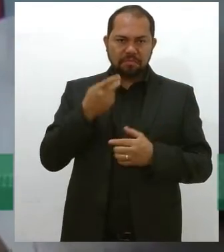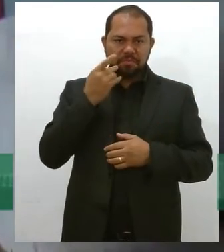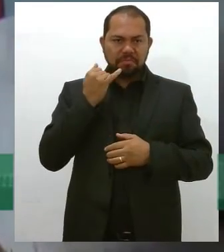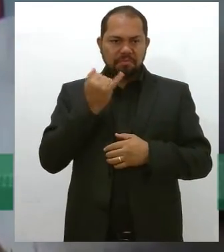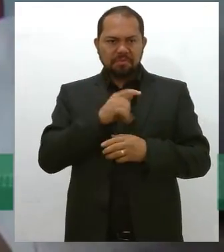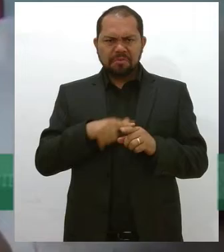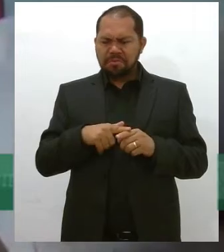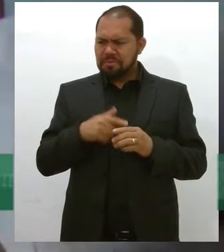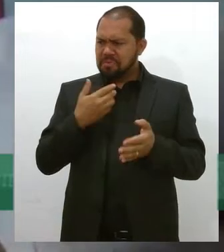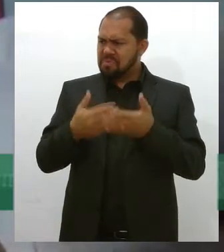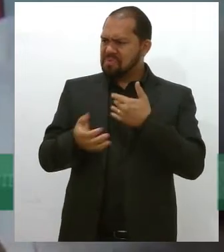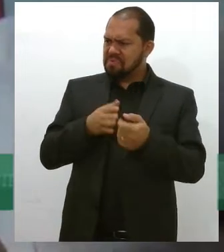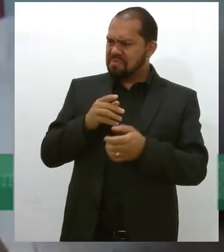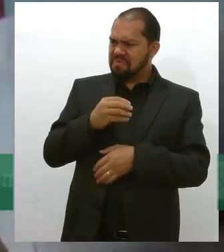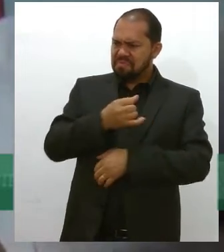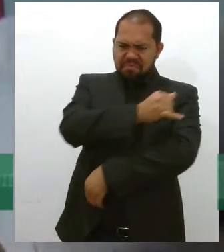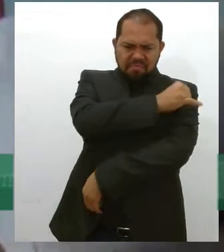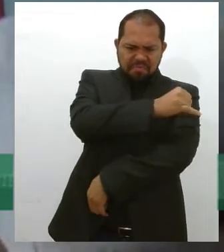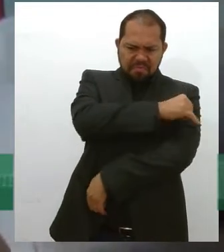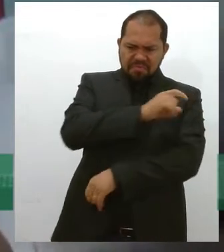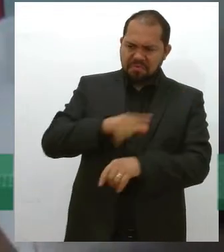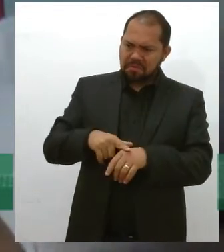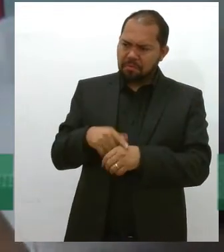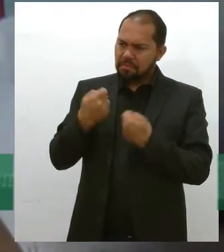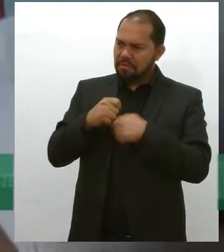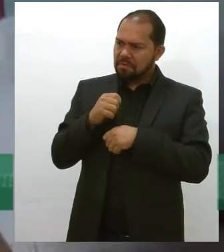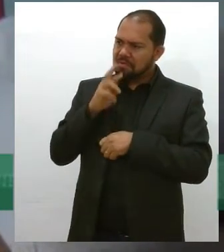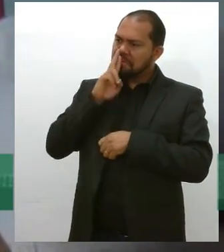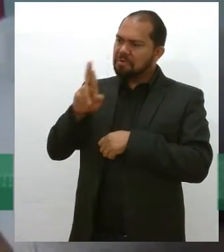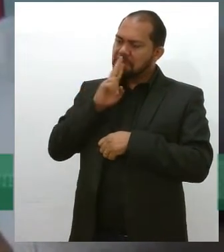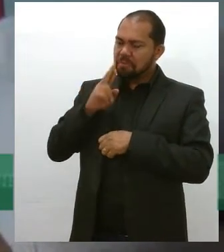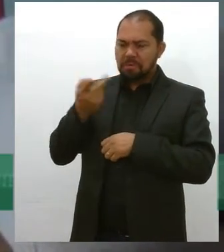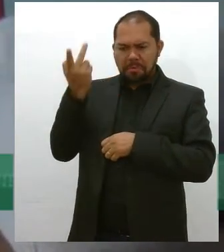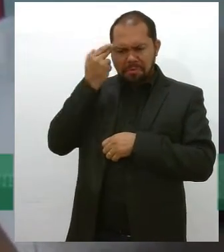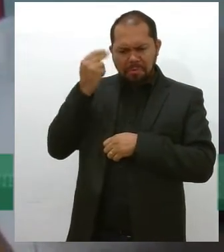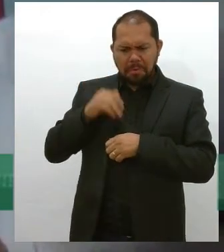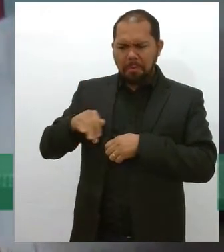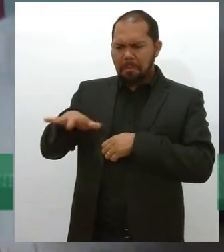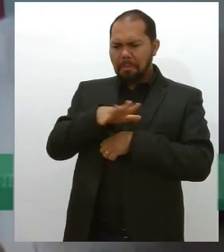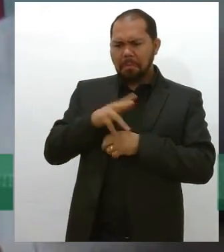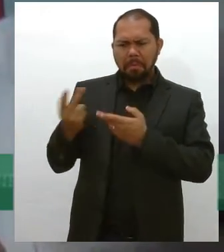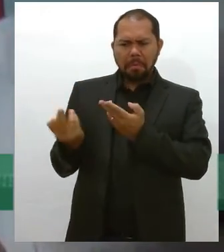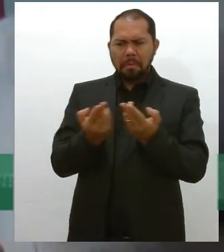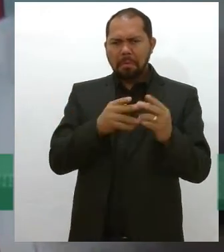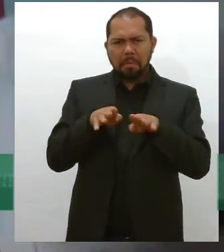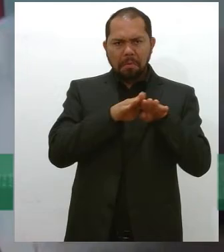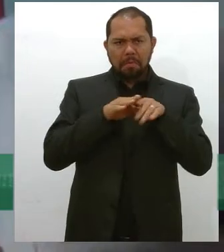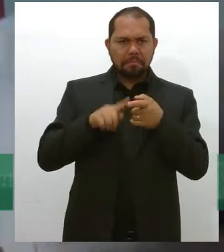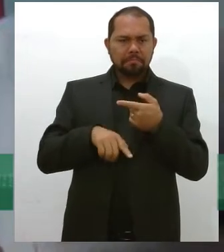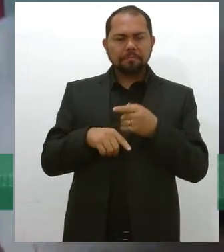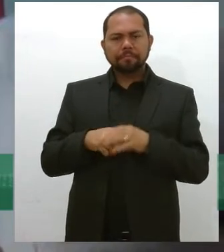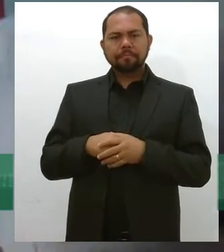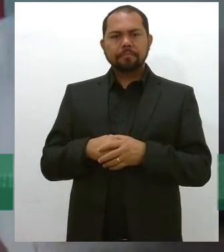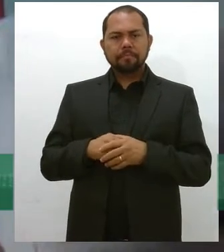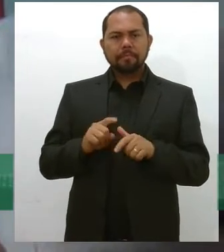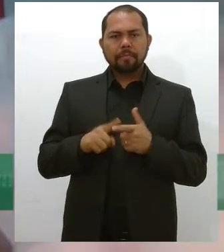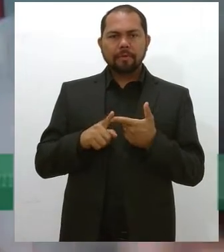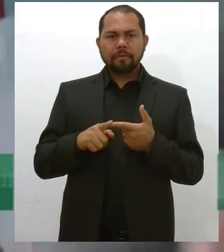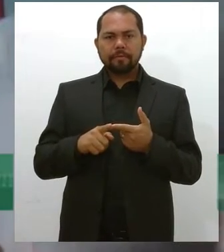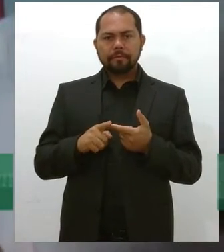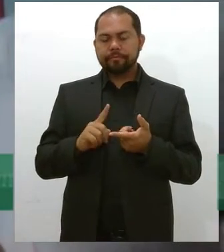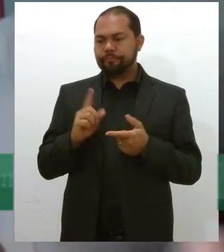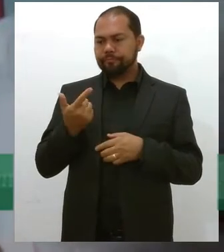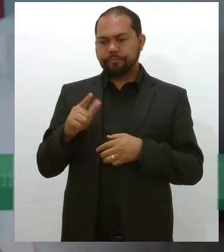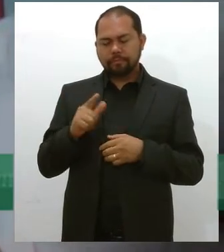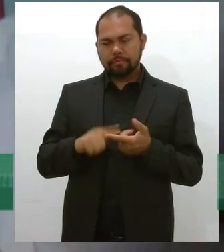qualquer e todo mundo responder às cortes lá em Lisboa. Só que, obviamente, isso não aconteceu, pelo menos o desenvolvimento da dinâmica política vai